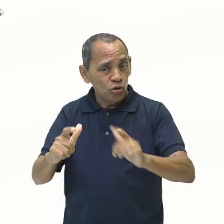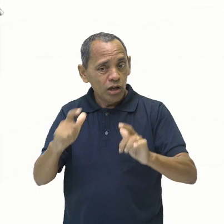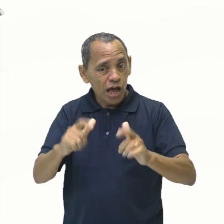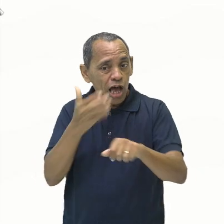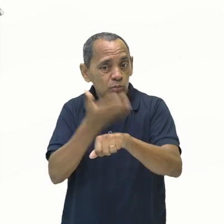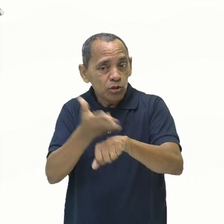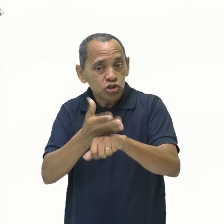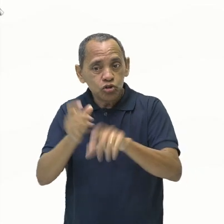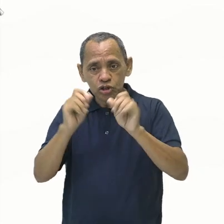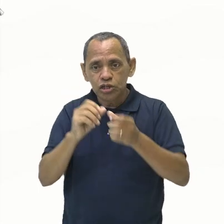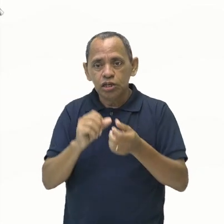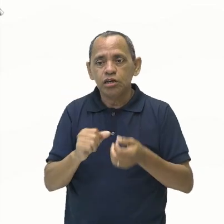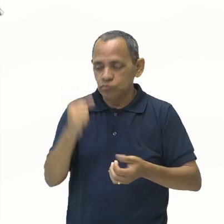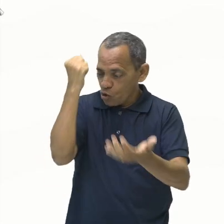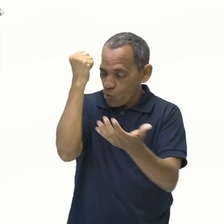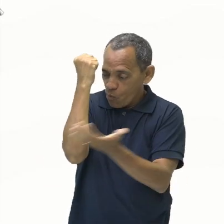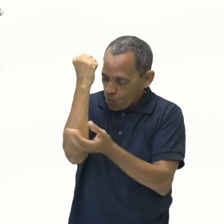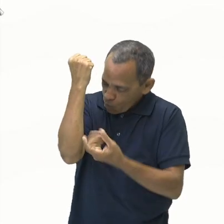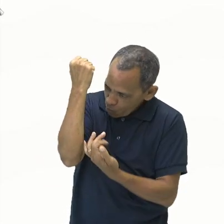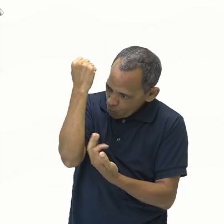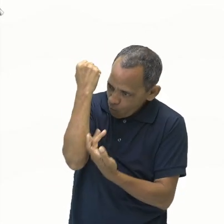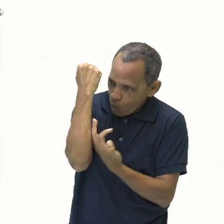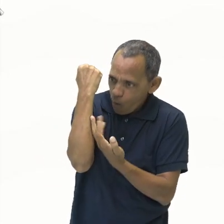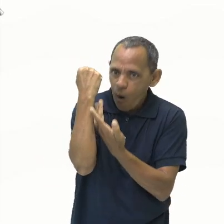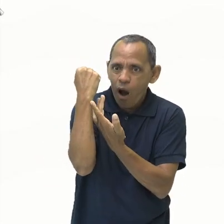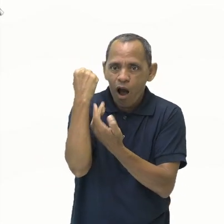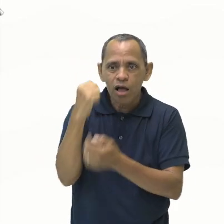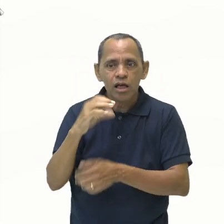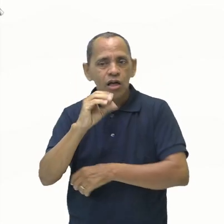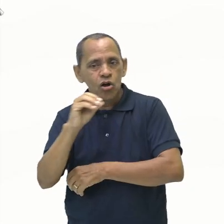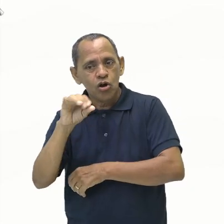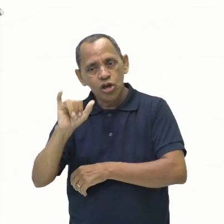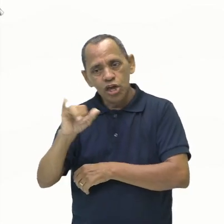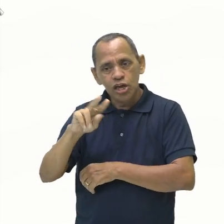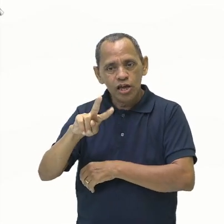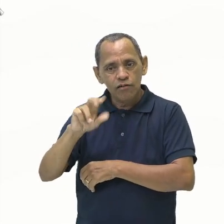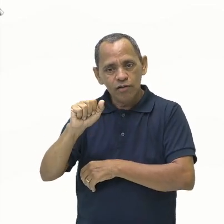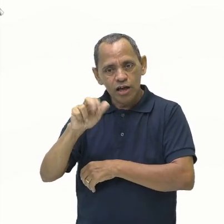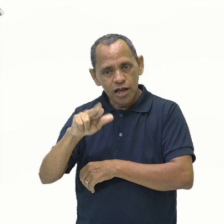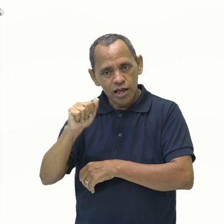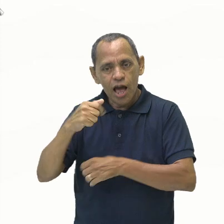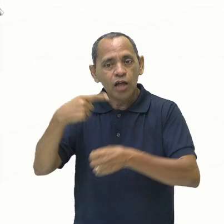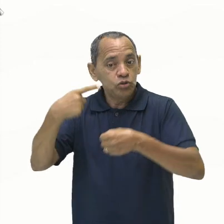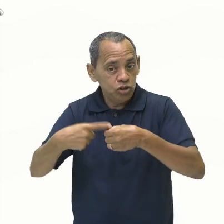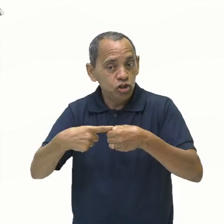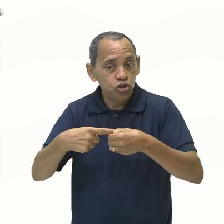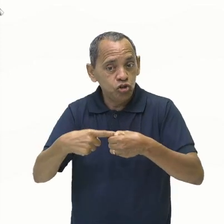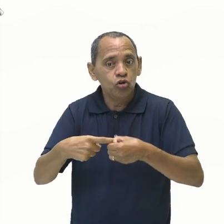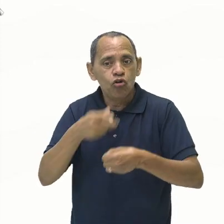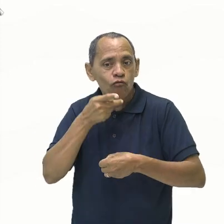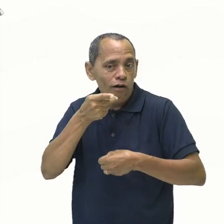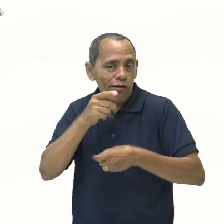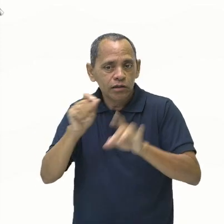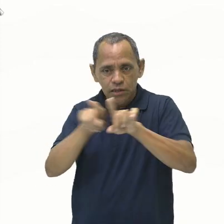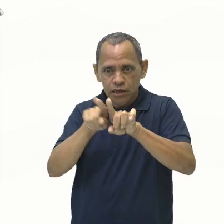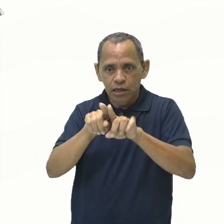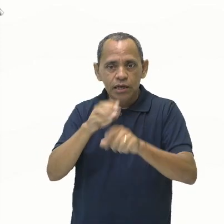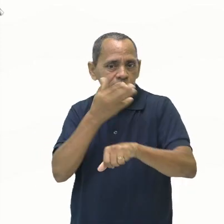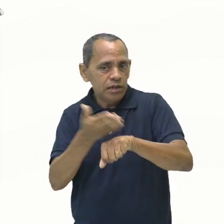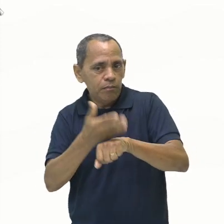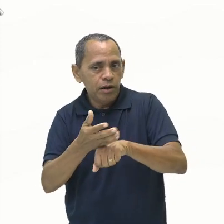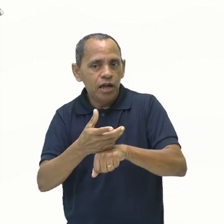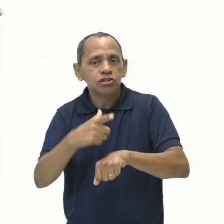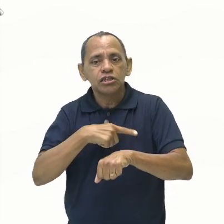queimada, que no interior nós chamamos de coivara. E essa situação, essa prática, ela